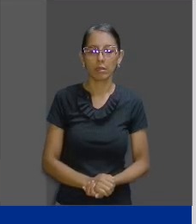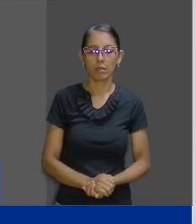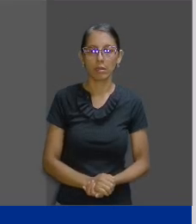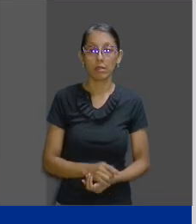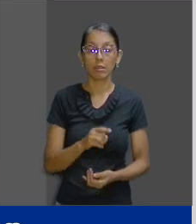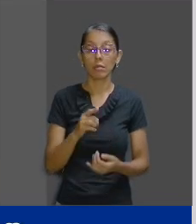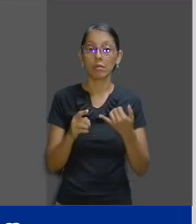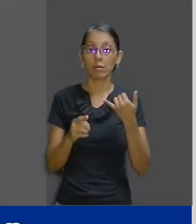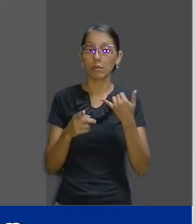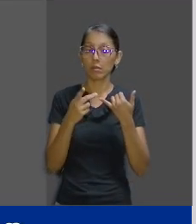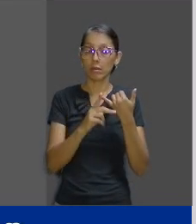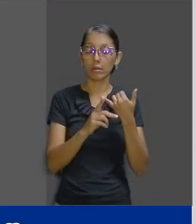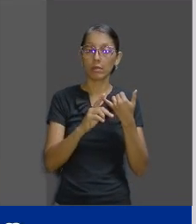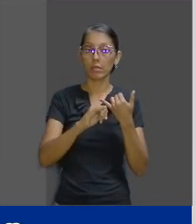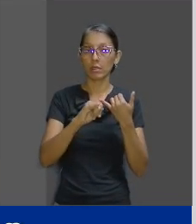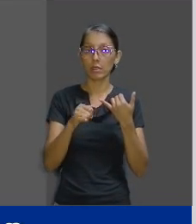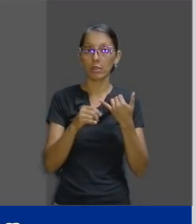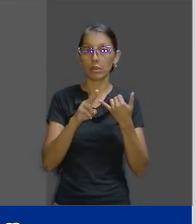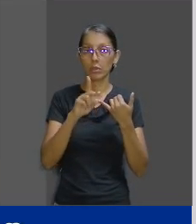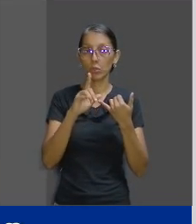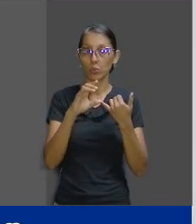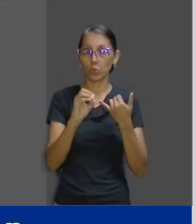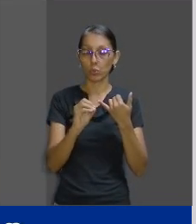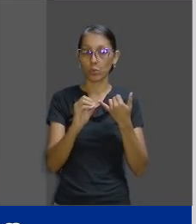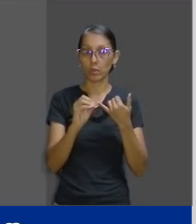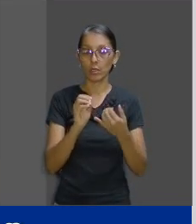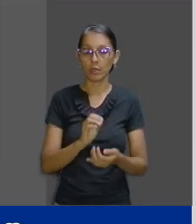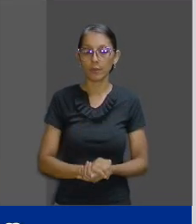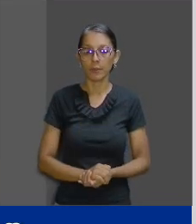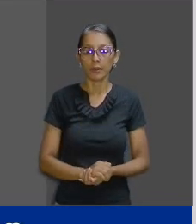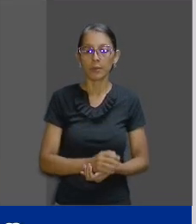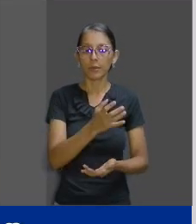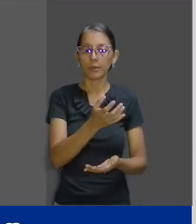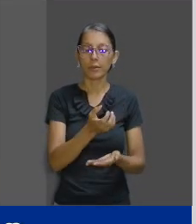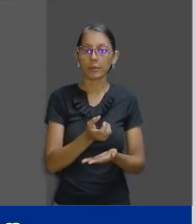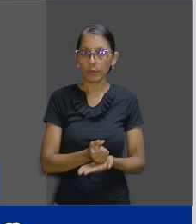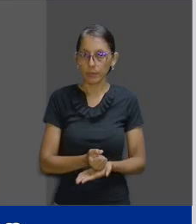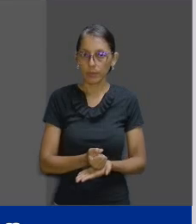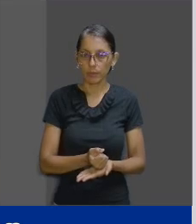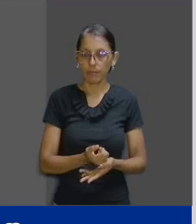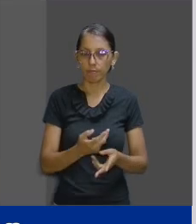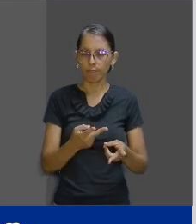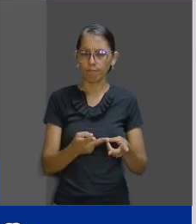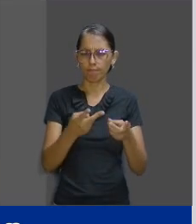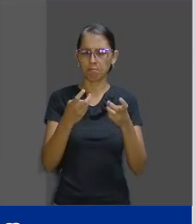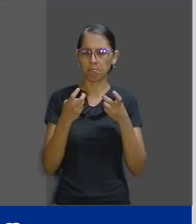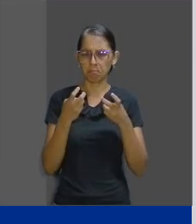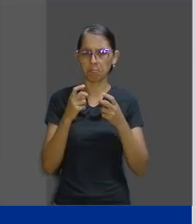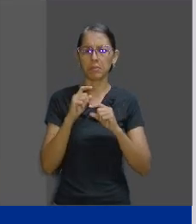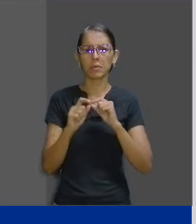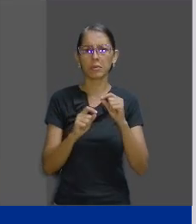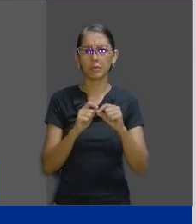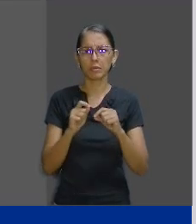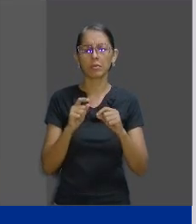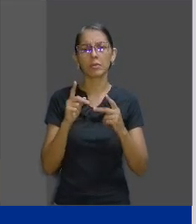Júlio e que é muito ilustrativo de como havia uma estruturação